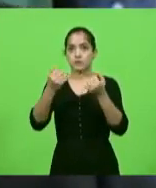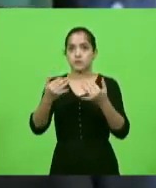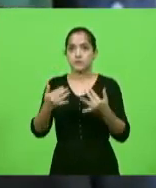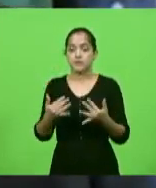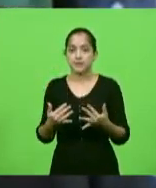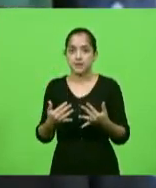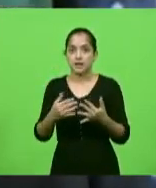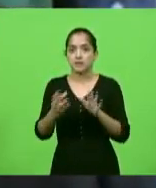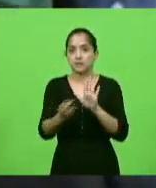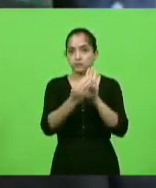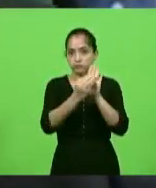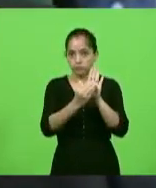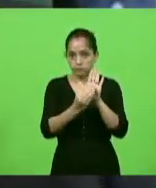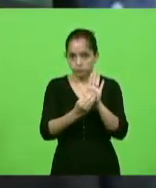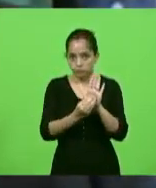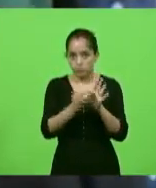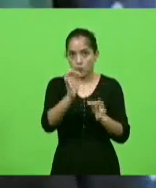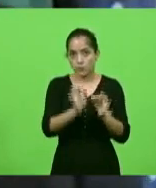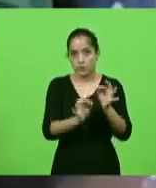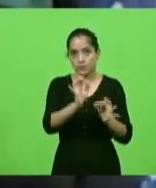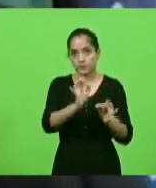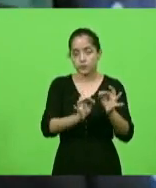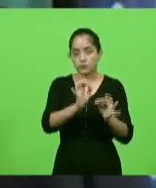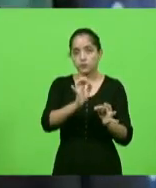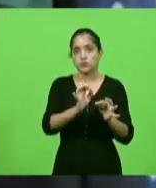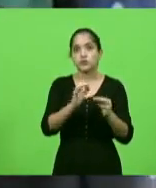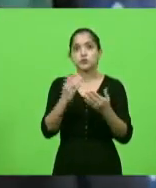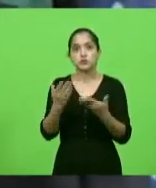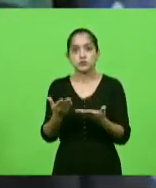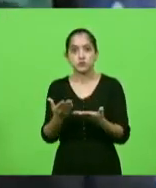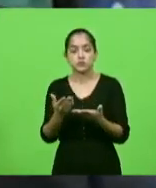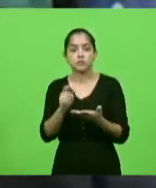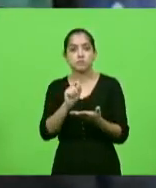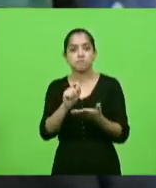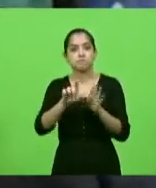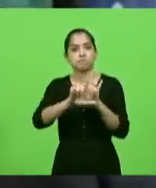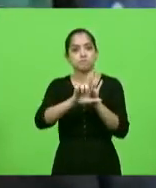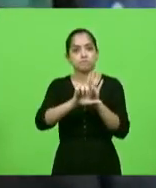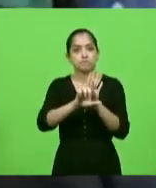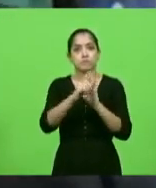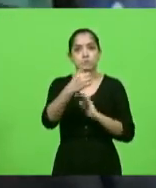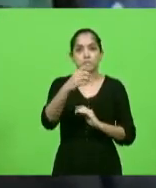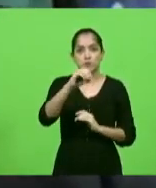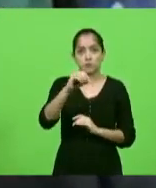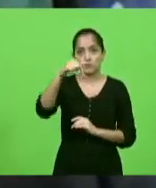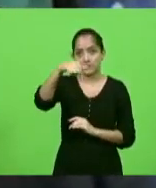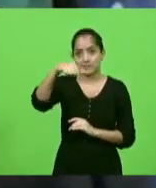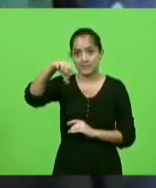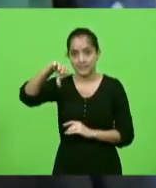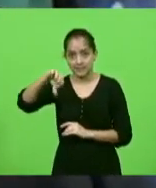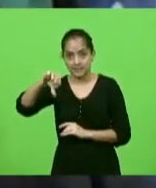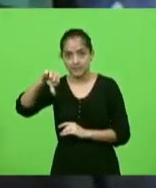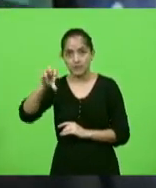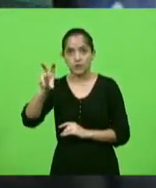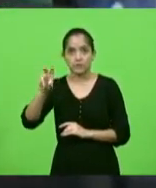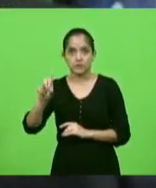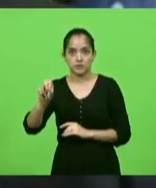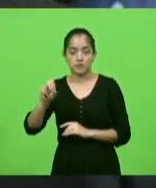inserida em nosso ordenamento jurídico aliada ao previsto pela lei de número 1079